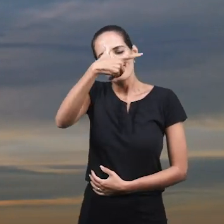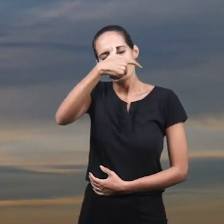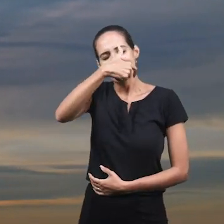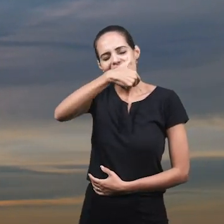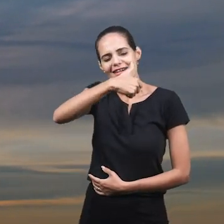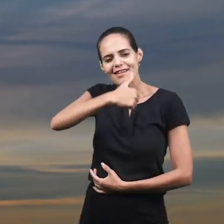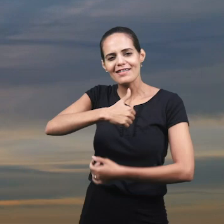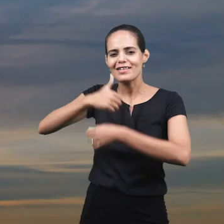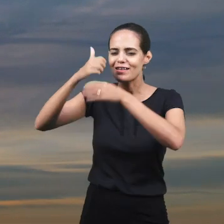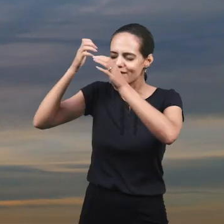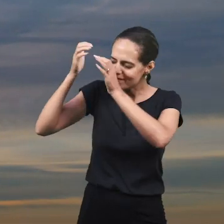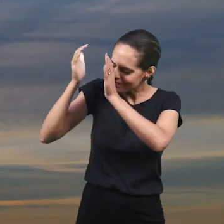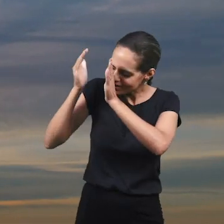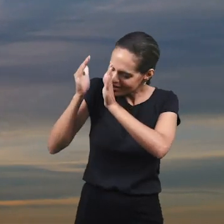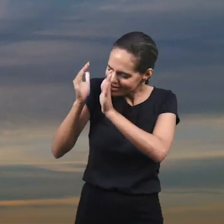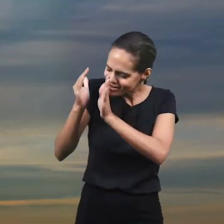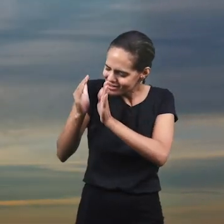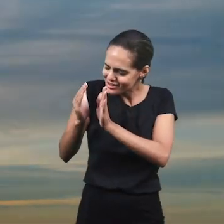tão